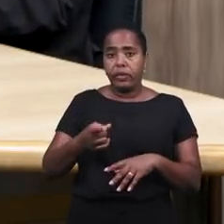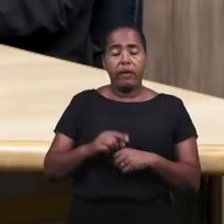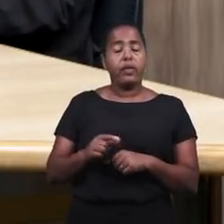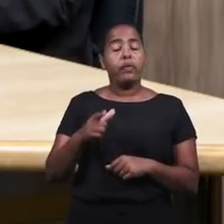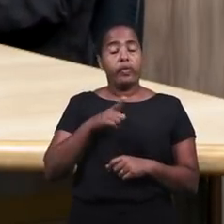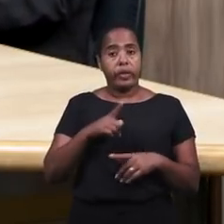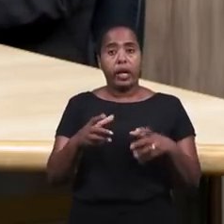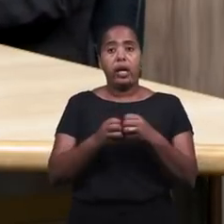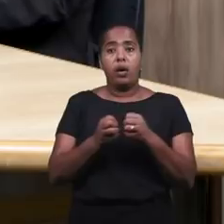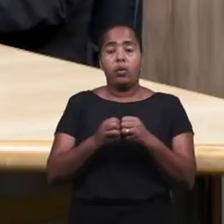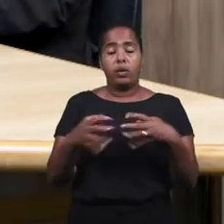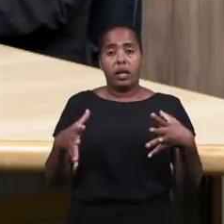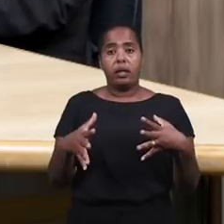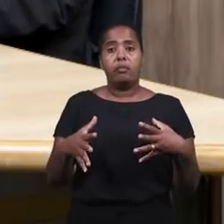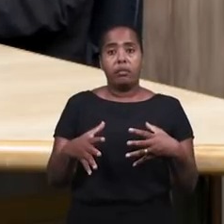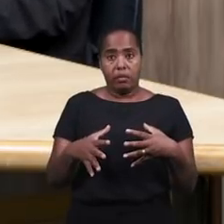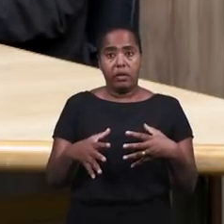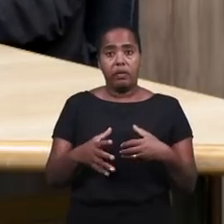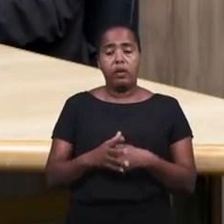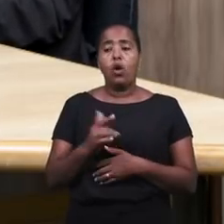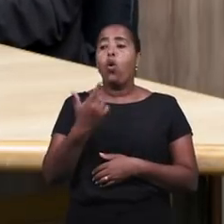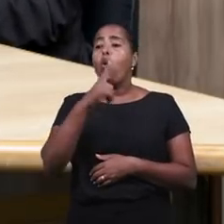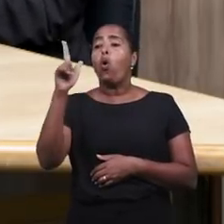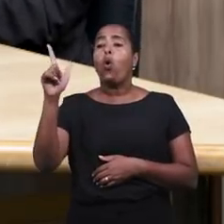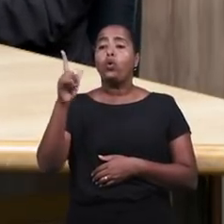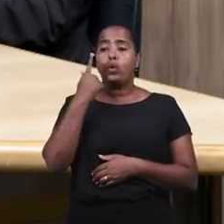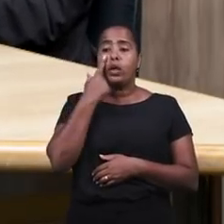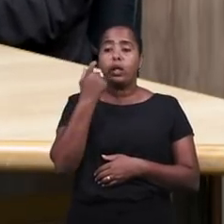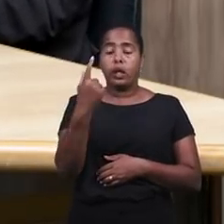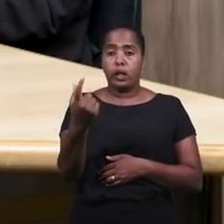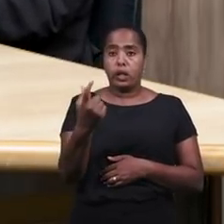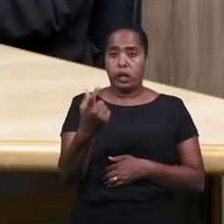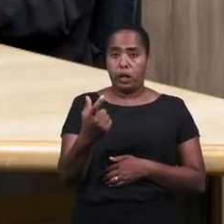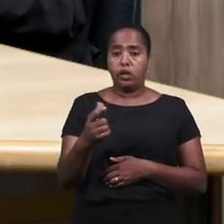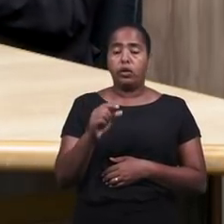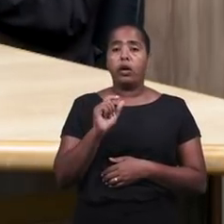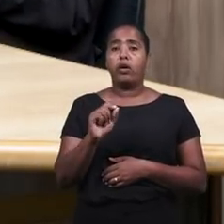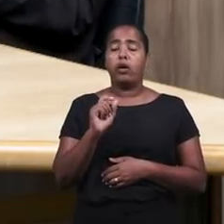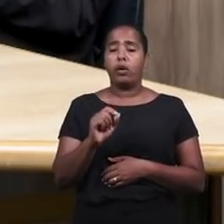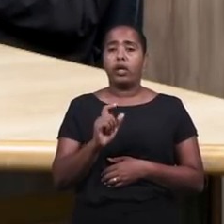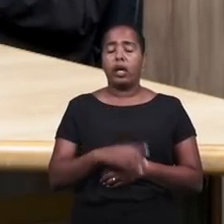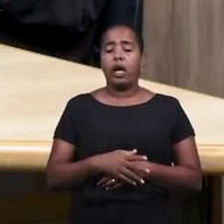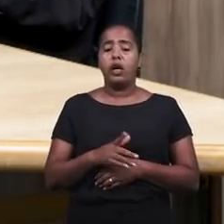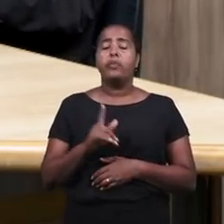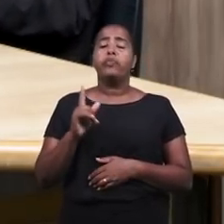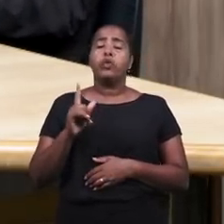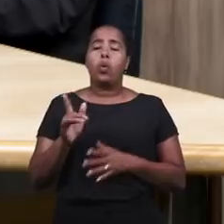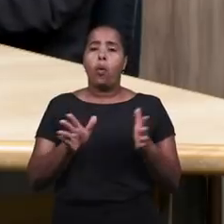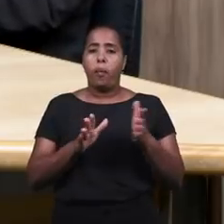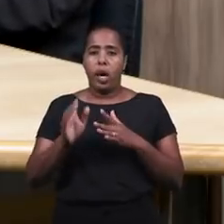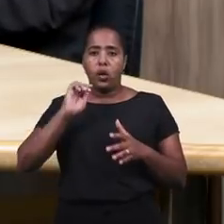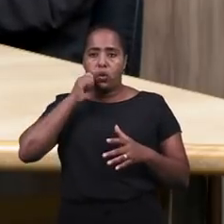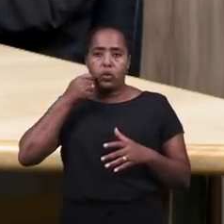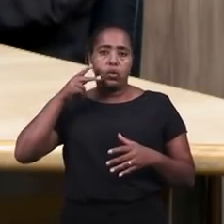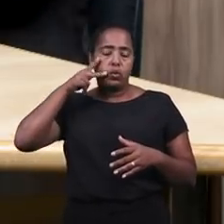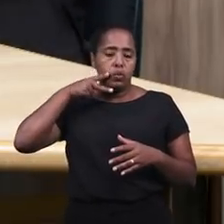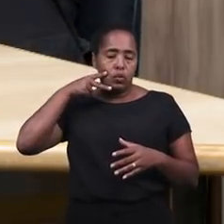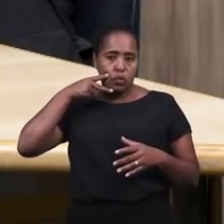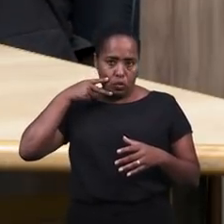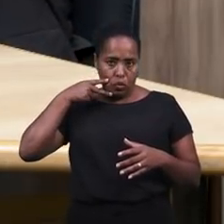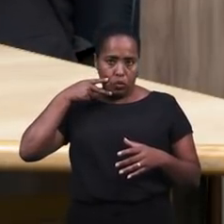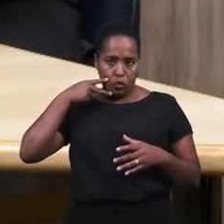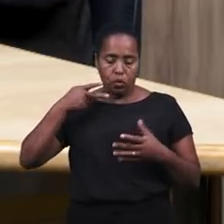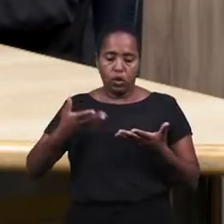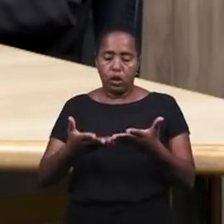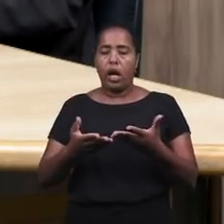uma maravilha, é uma coisa que... Outro caso muito interessante, eu lembro de Jonas, era numa ceia e tinha uma